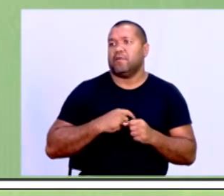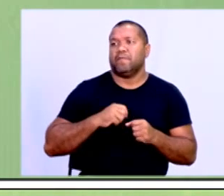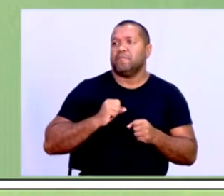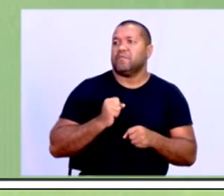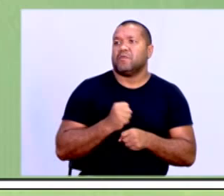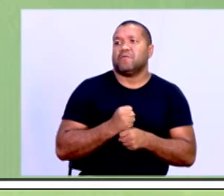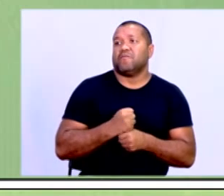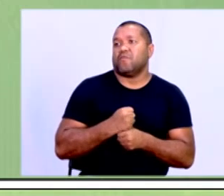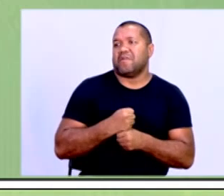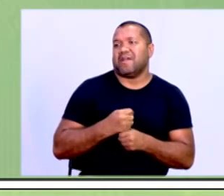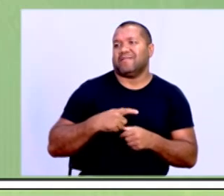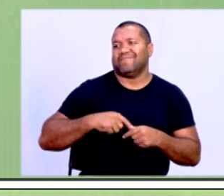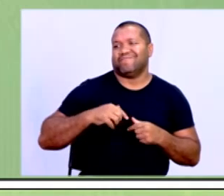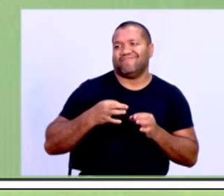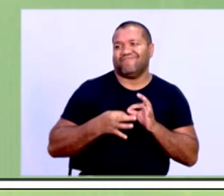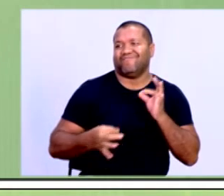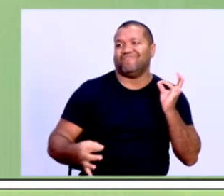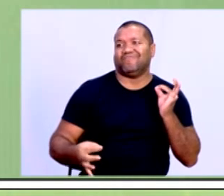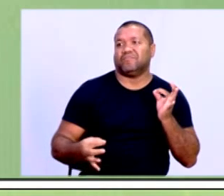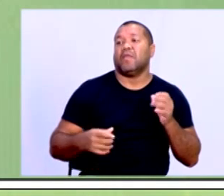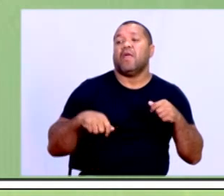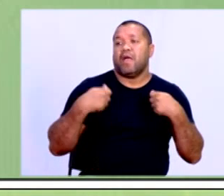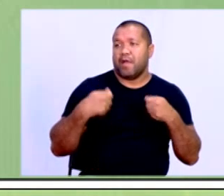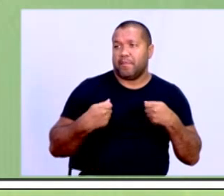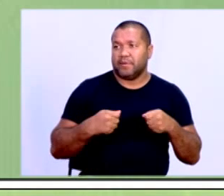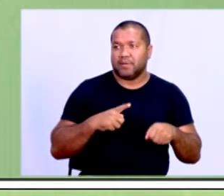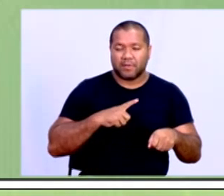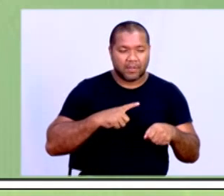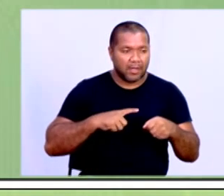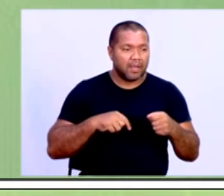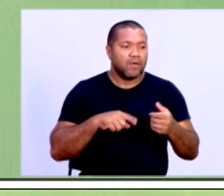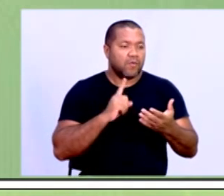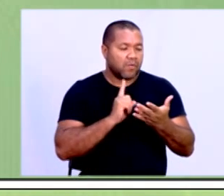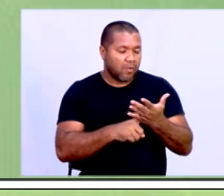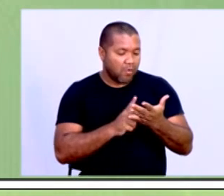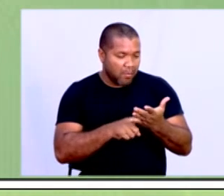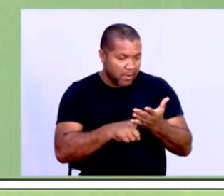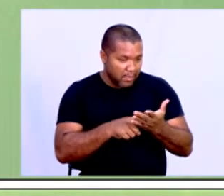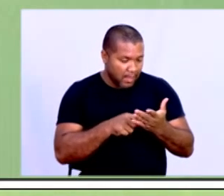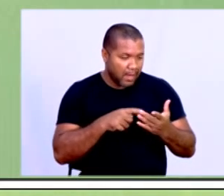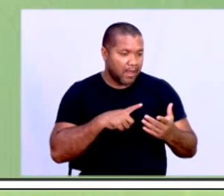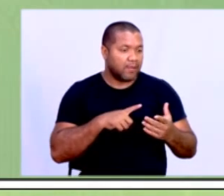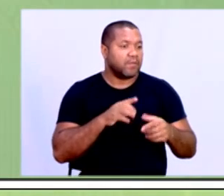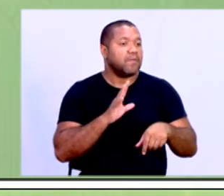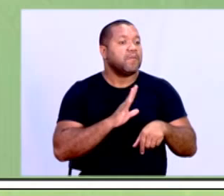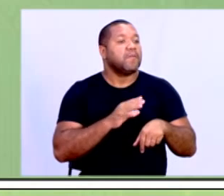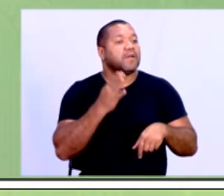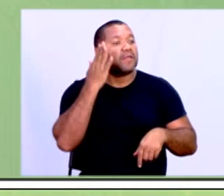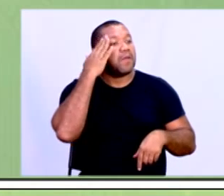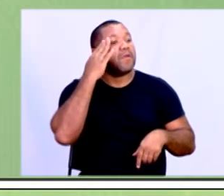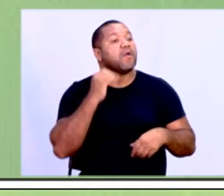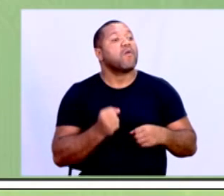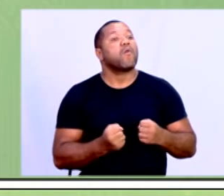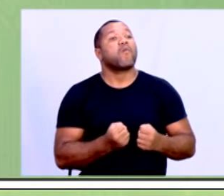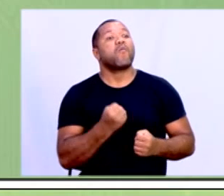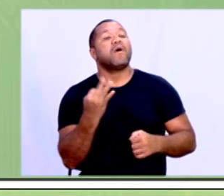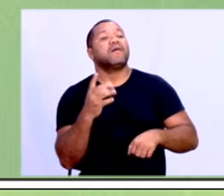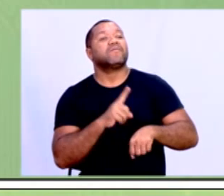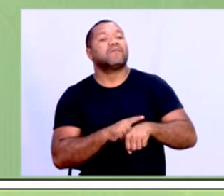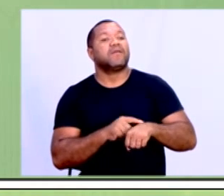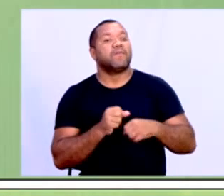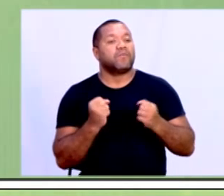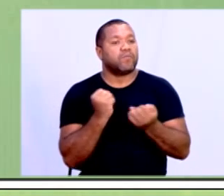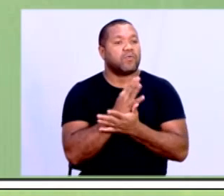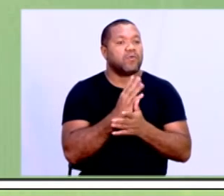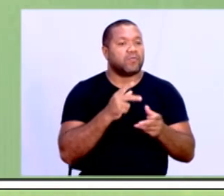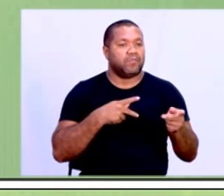meses, não. Ele precisa ter um prazo e o método ágil veio para diminuir esse tempo de execução, justamente para que fique